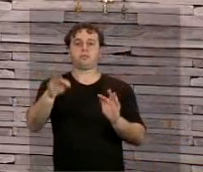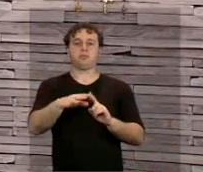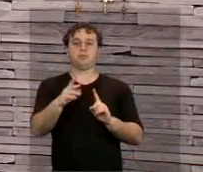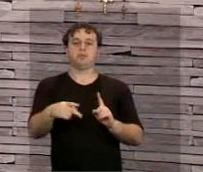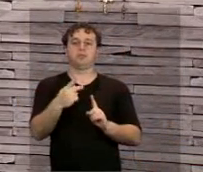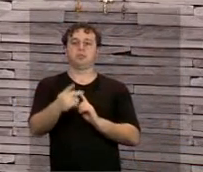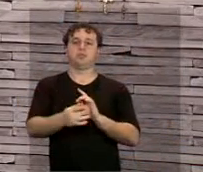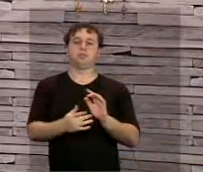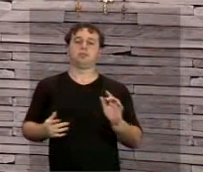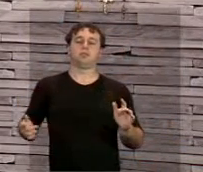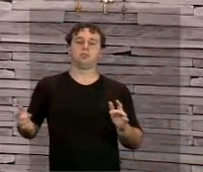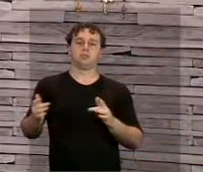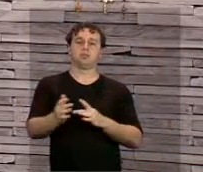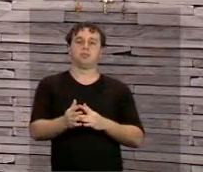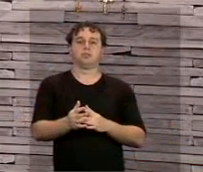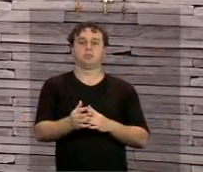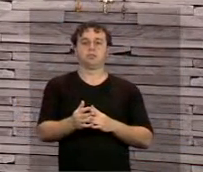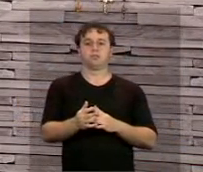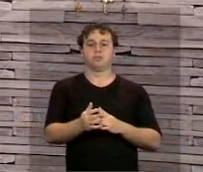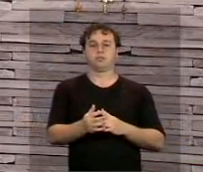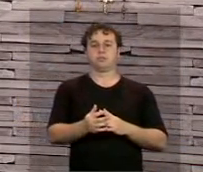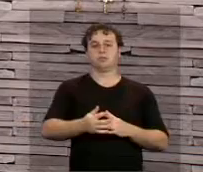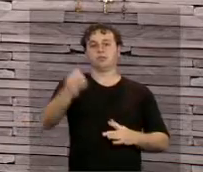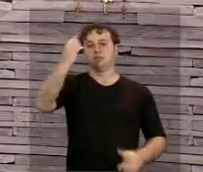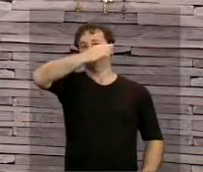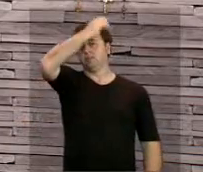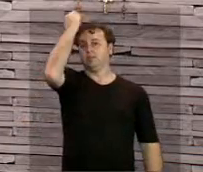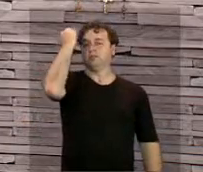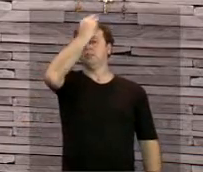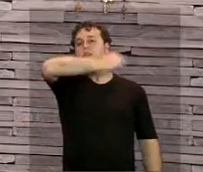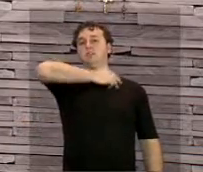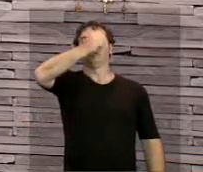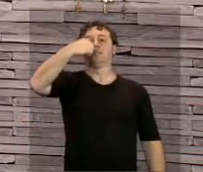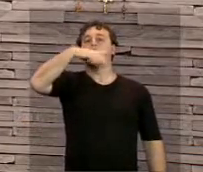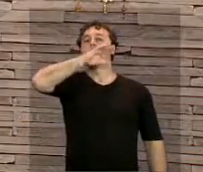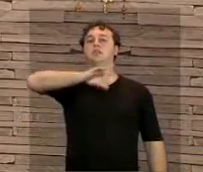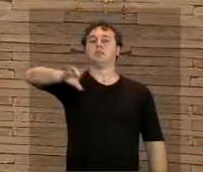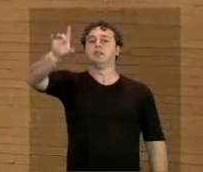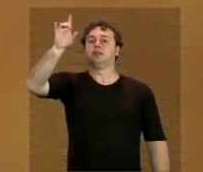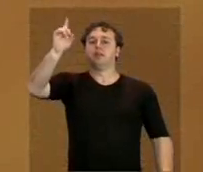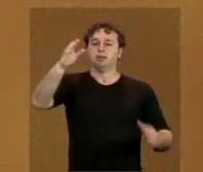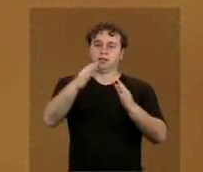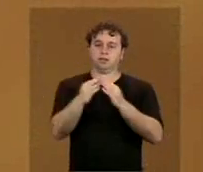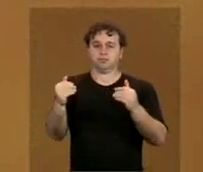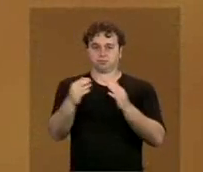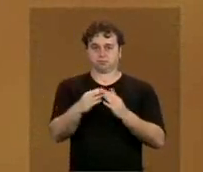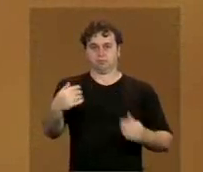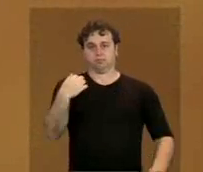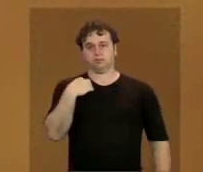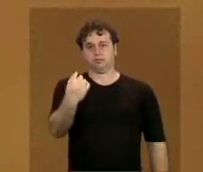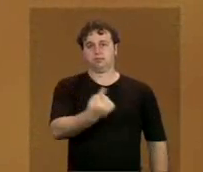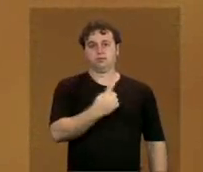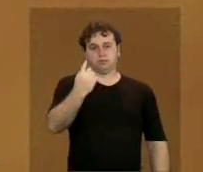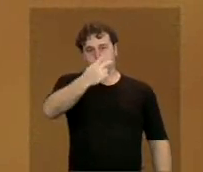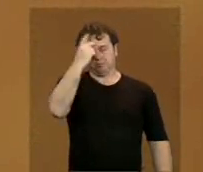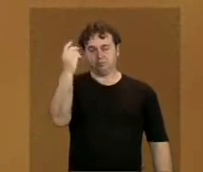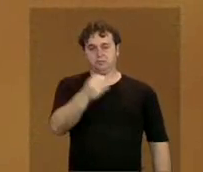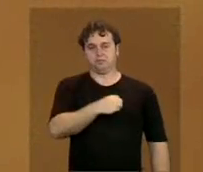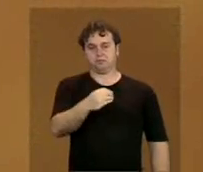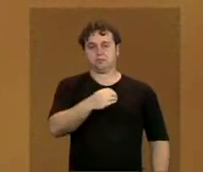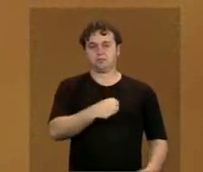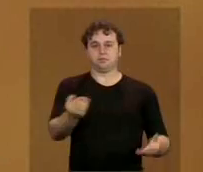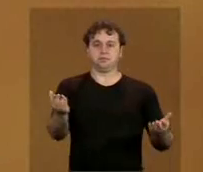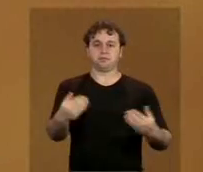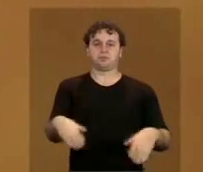Bendita sois vós entre as mulheres, e bendito é o fruto do vosso ventre, Jesus. Santa Maria, Mãe de Deus, rogai